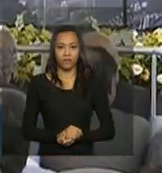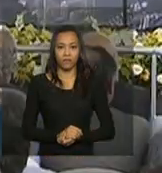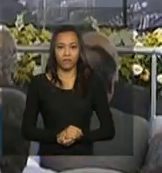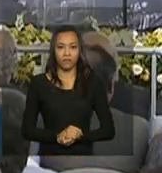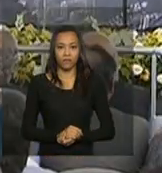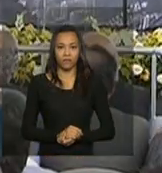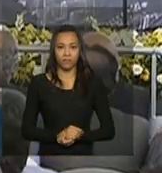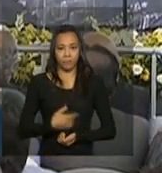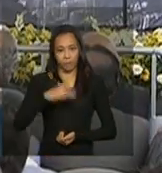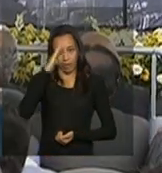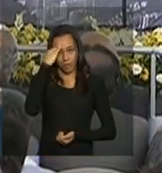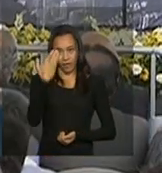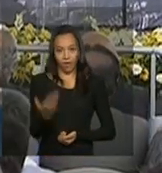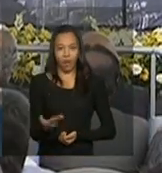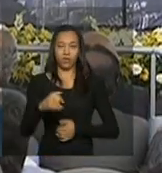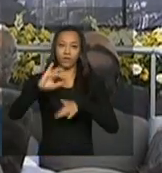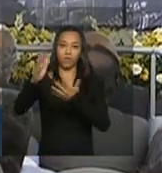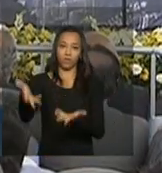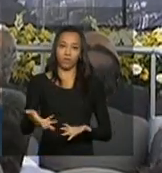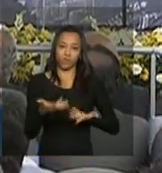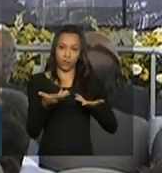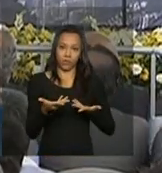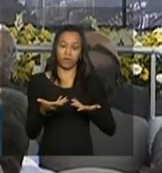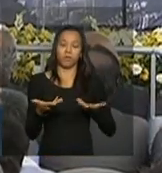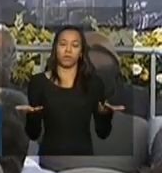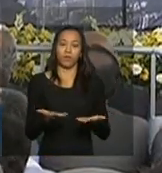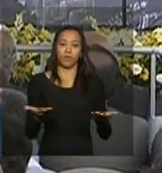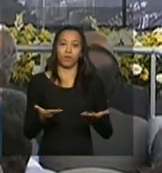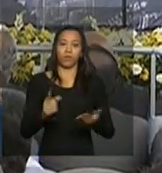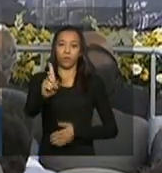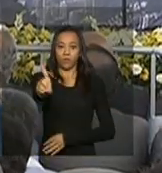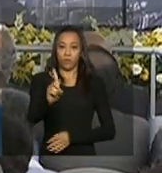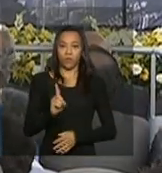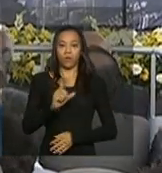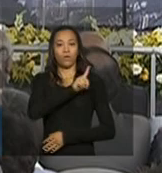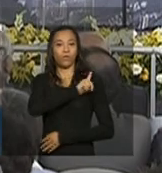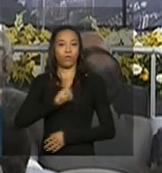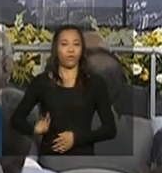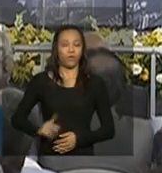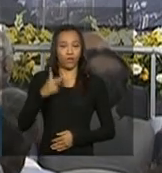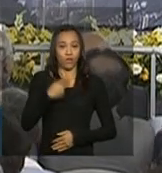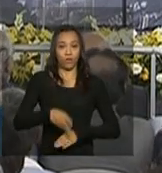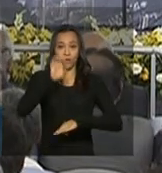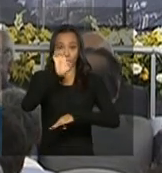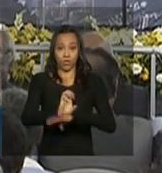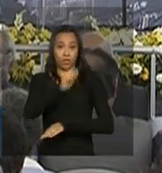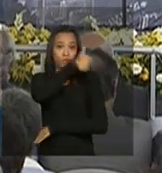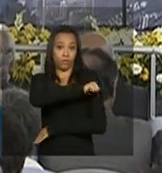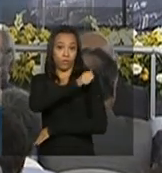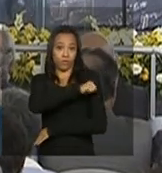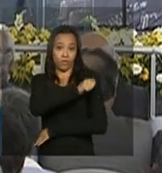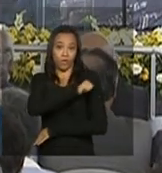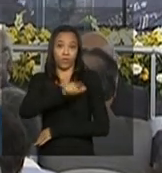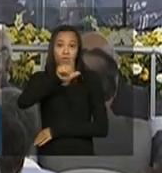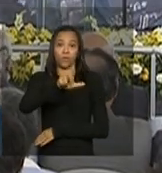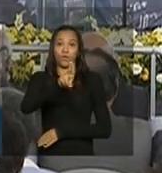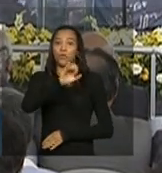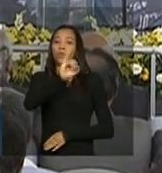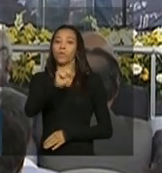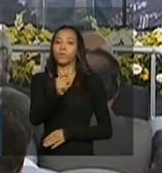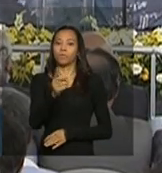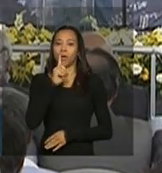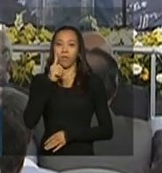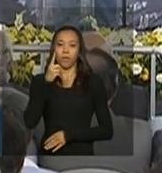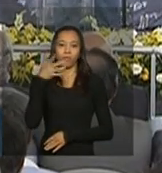Obrigada, prefeito. Convidamos, neste momento, o governador do Estado do Rio de Janeiro, Luiz Fernando Pezão, para fazer uso da